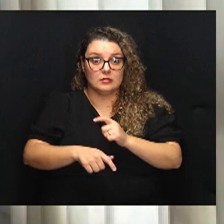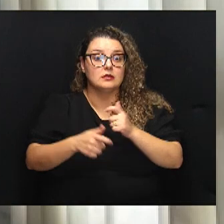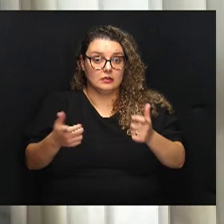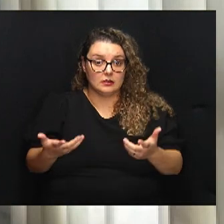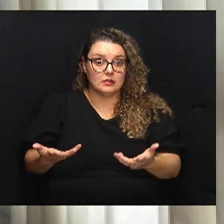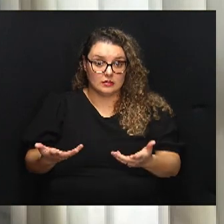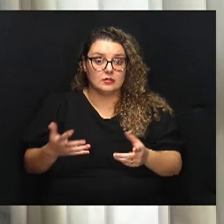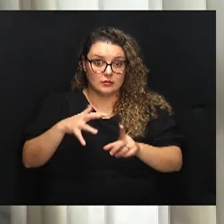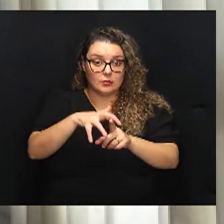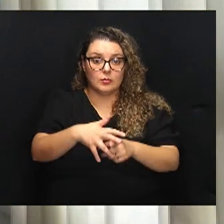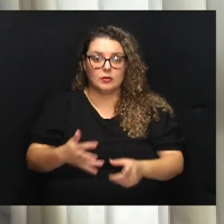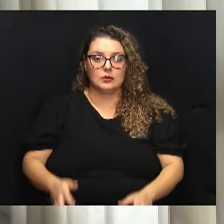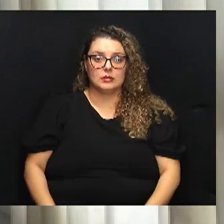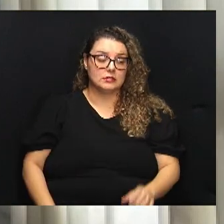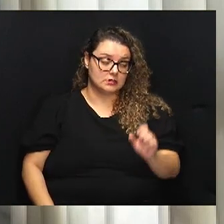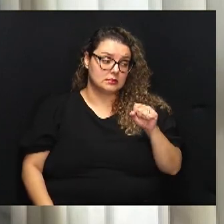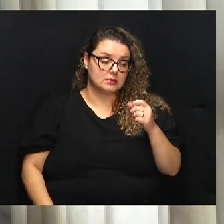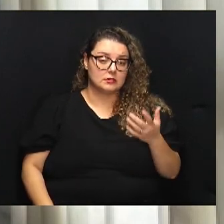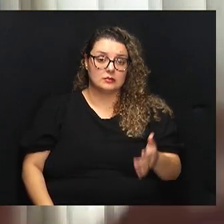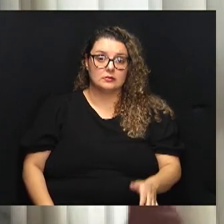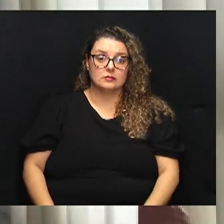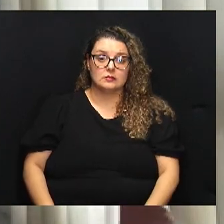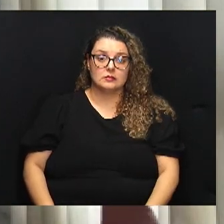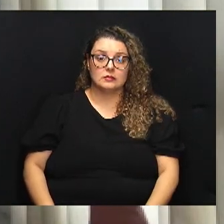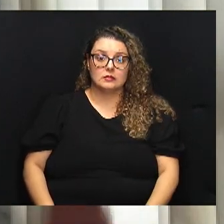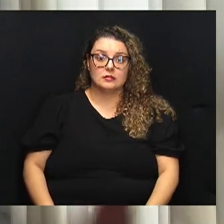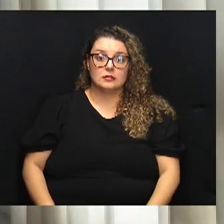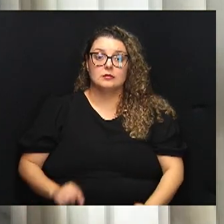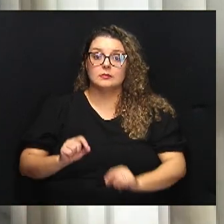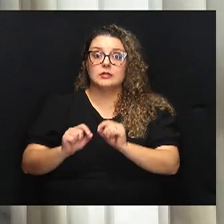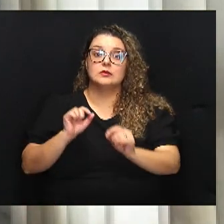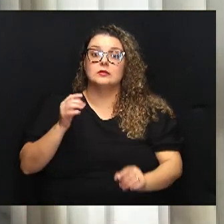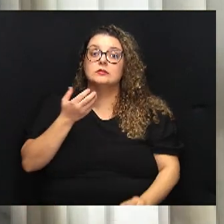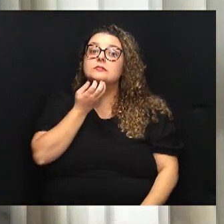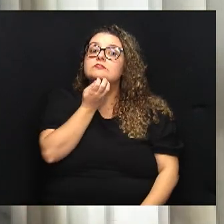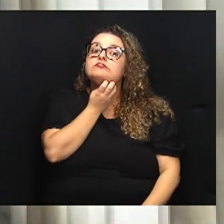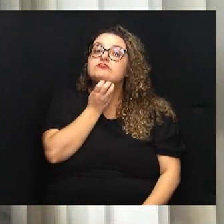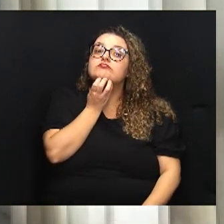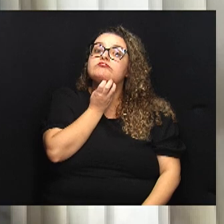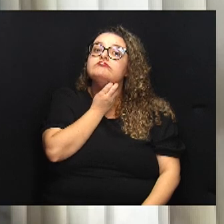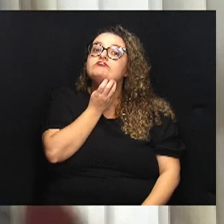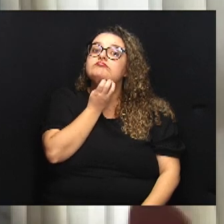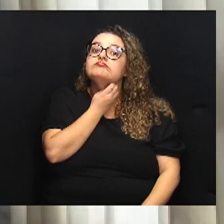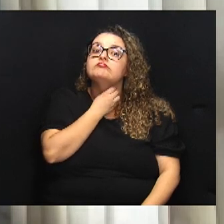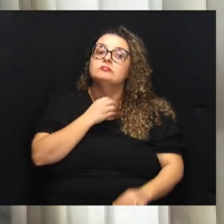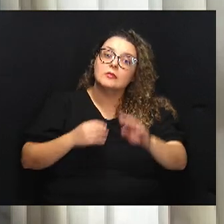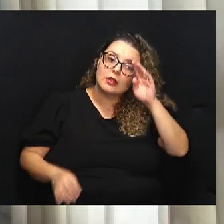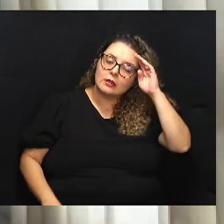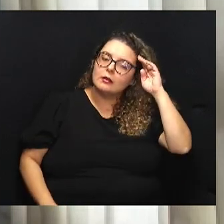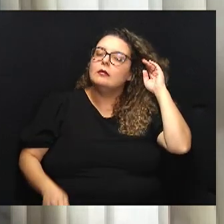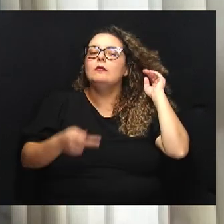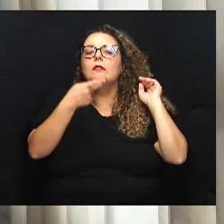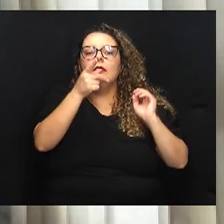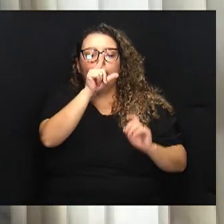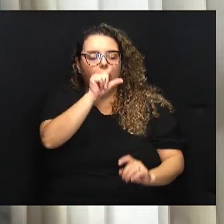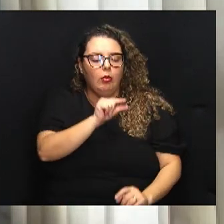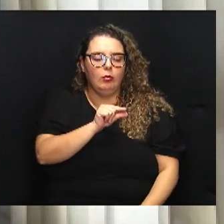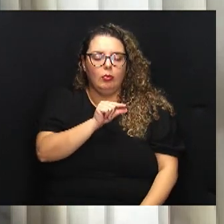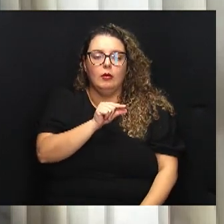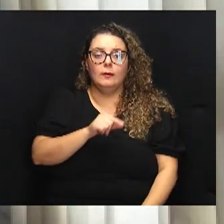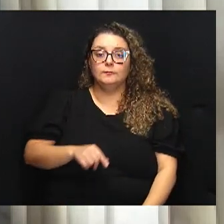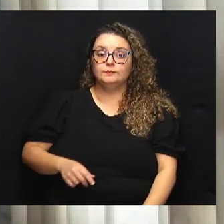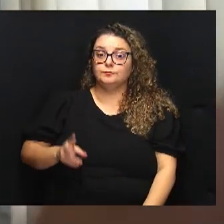intensificar isso, né? Mas aí o que aconteceu? Eu comecei a falar cada vez menos, porque cada vez